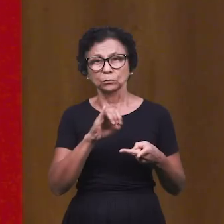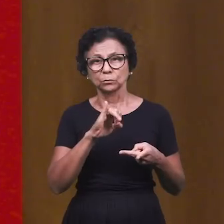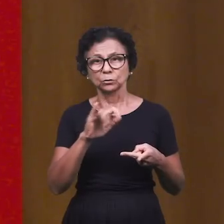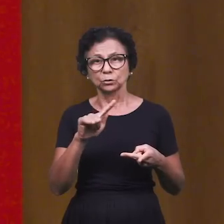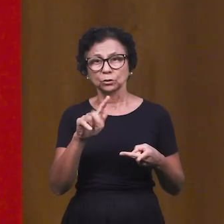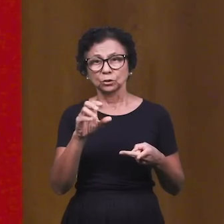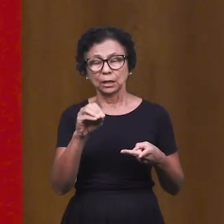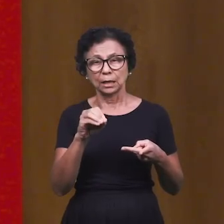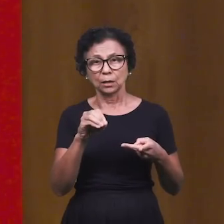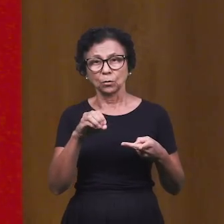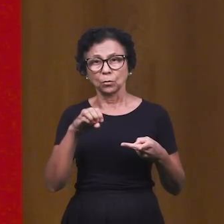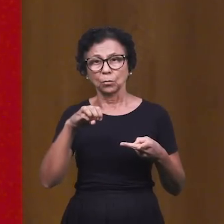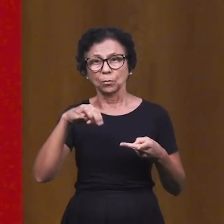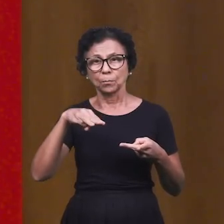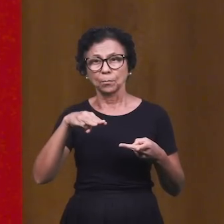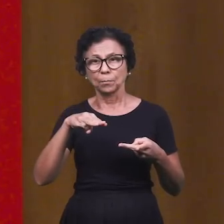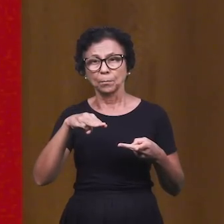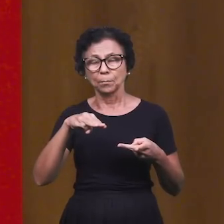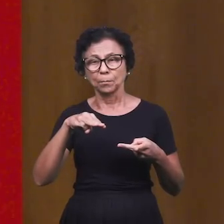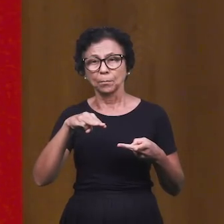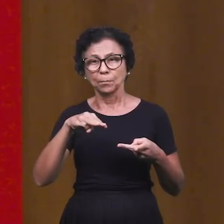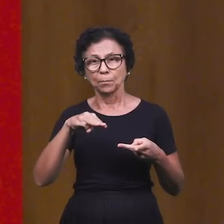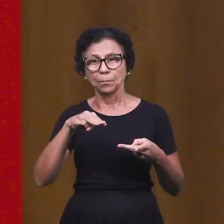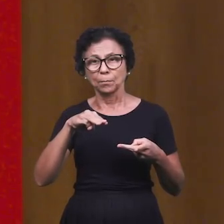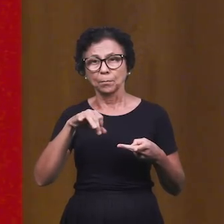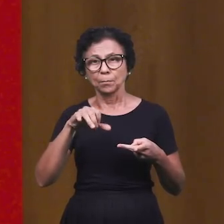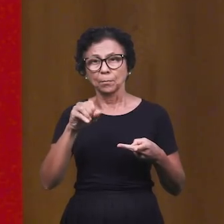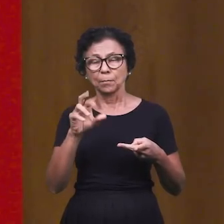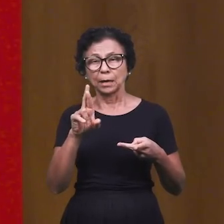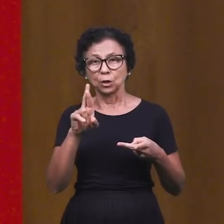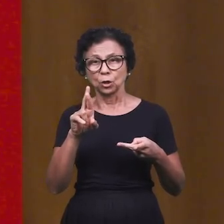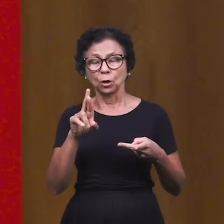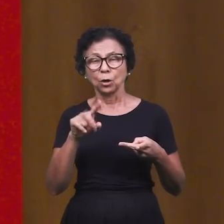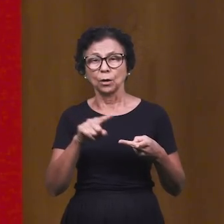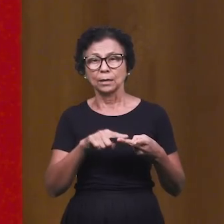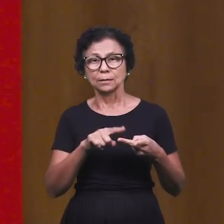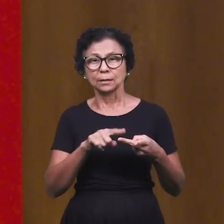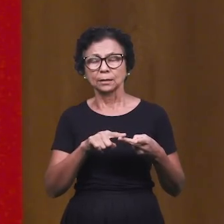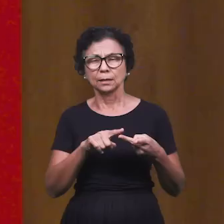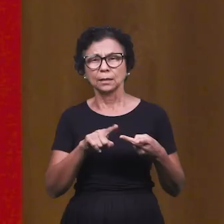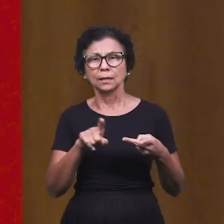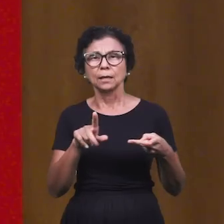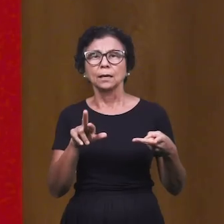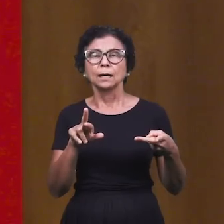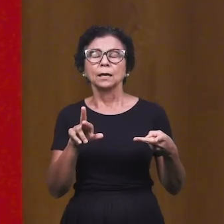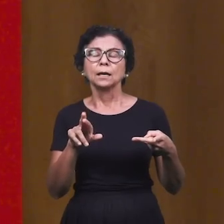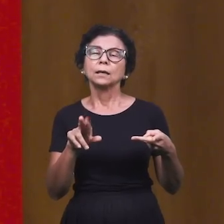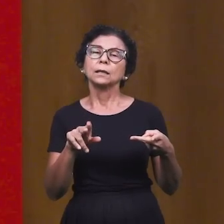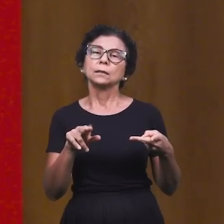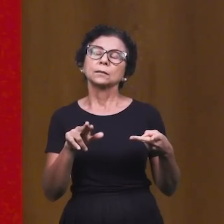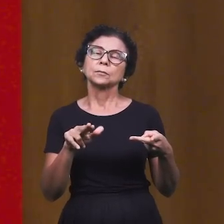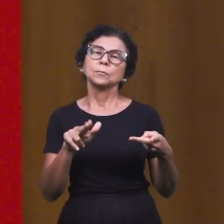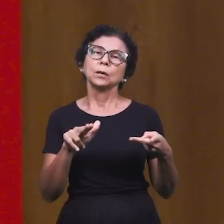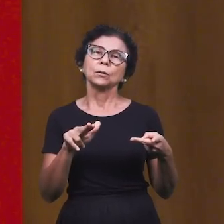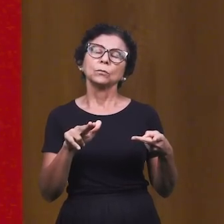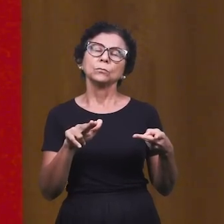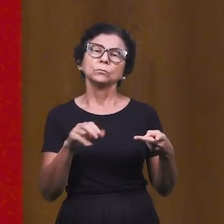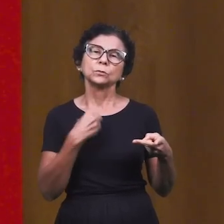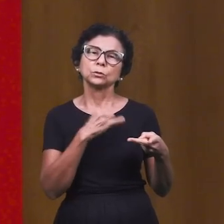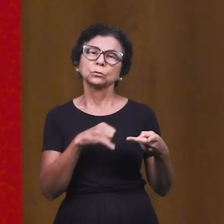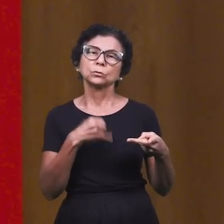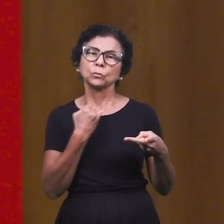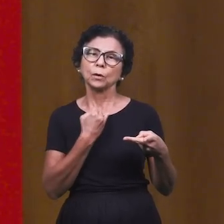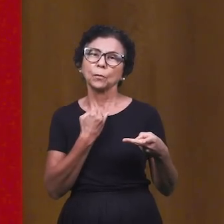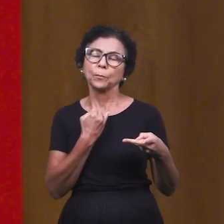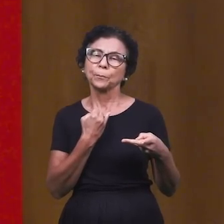Tiago Menor era o Tiago, filho de Alfeu. Isso. E ainda tinha o Tiago, irmão